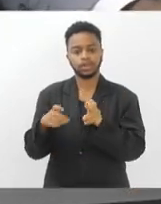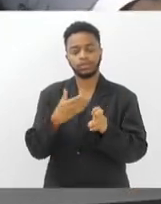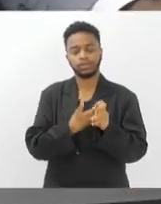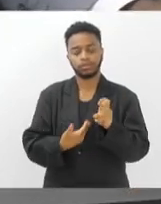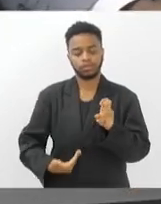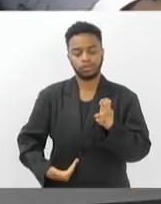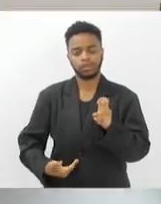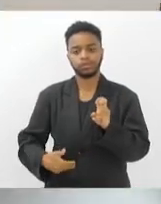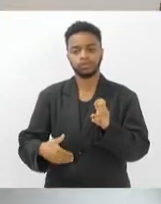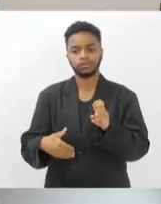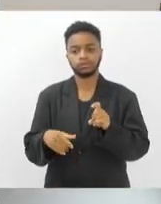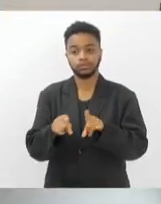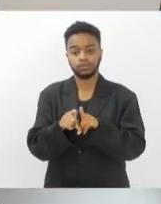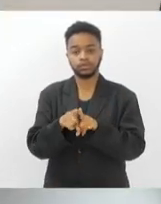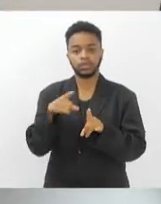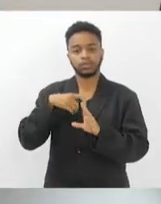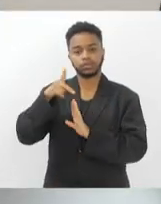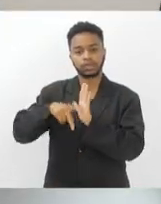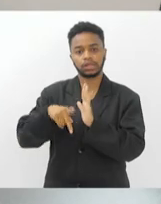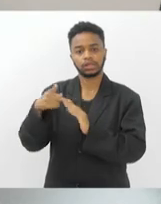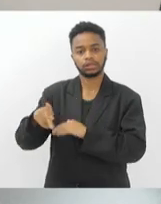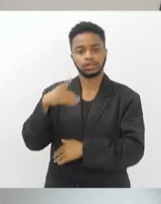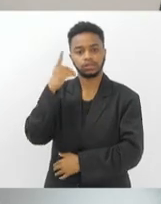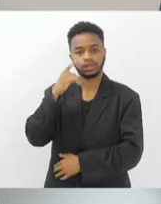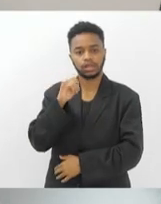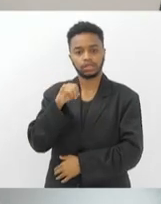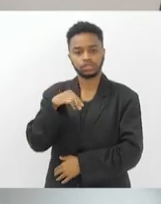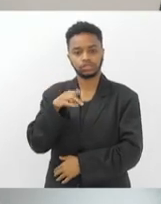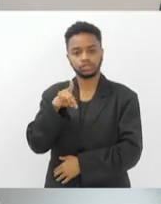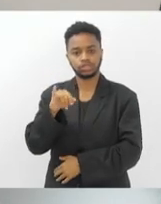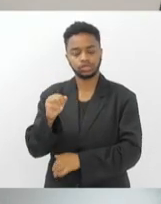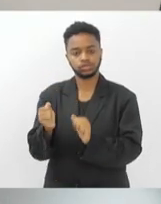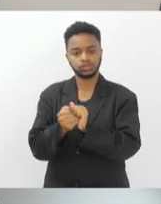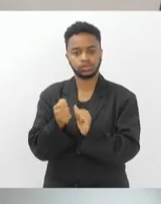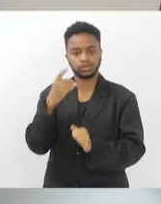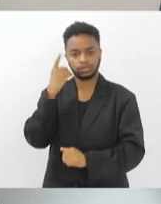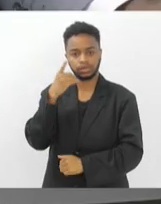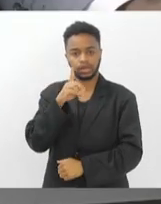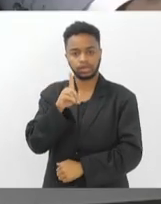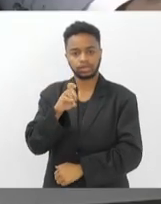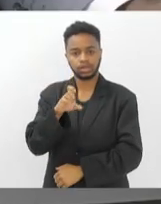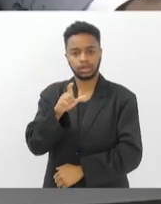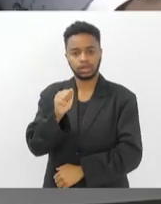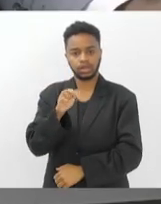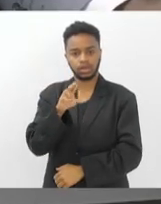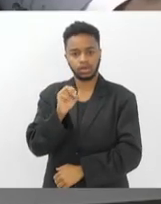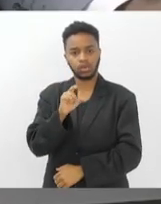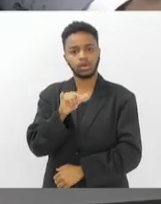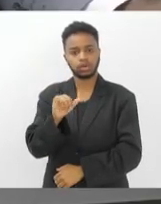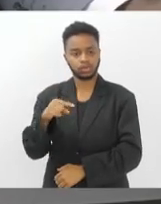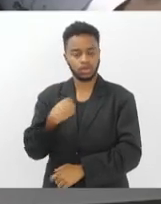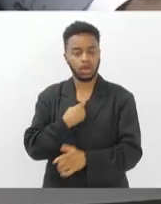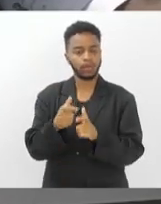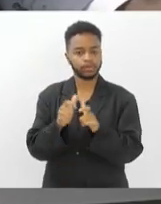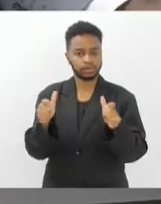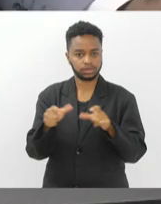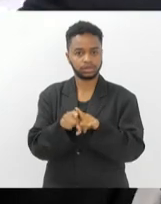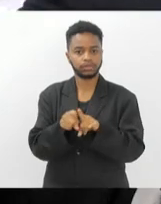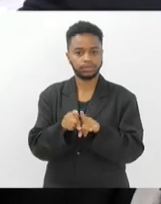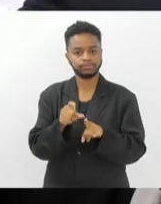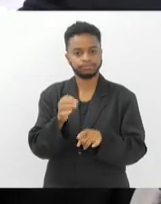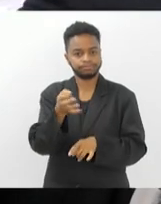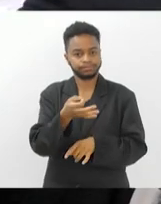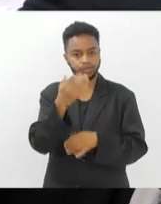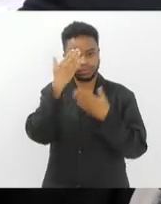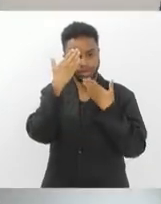recentemente no projeto da deputada Índia. Exatamente. Acho que com coautoria com o deputado Delaroy, se não me engano. Isso, nós ampliamos. Perfeito. Perfeito, obrigado. Item